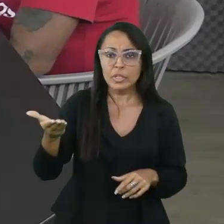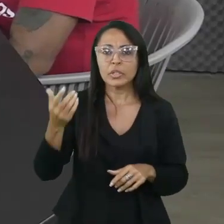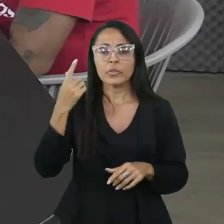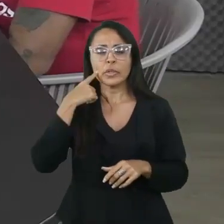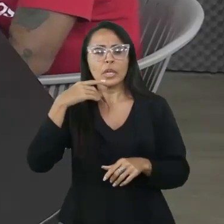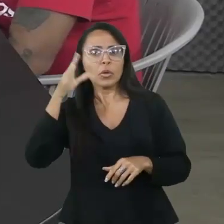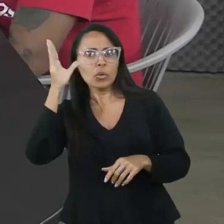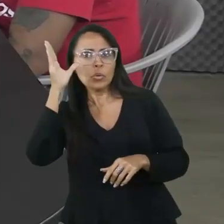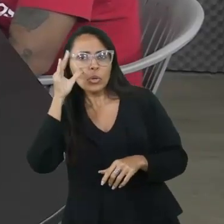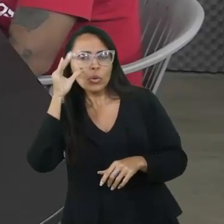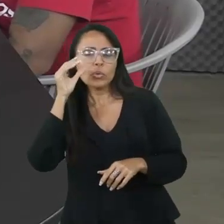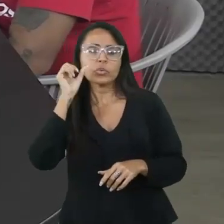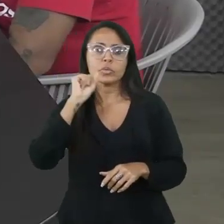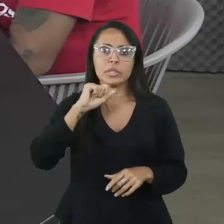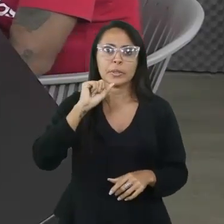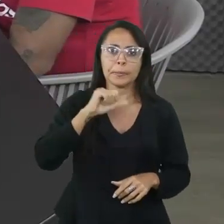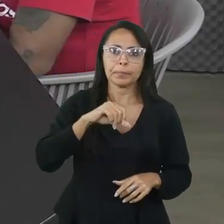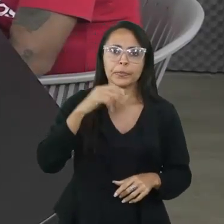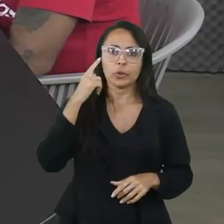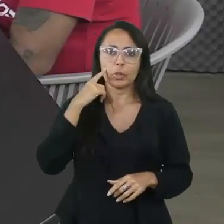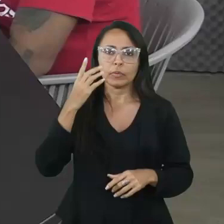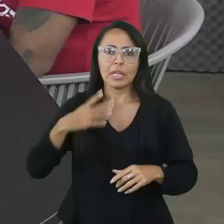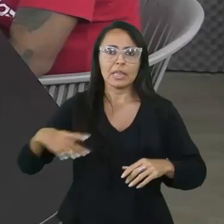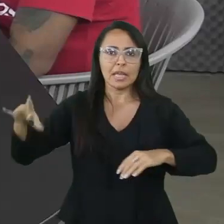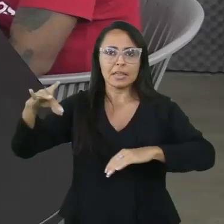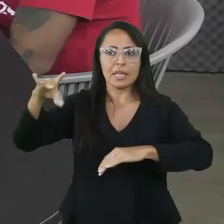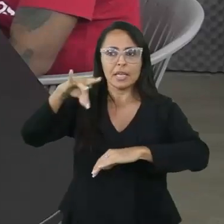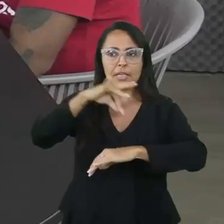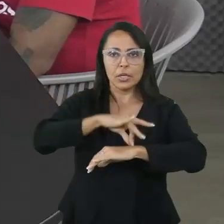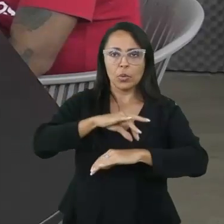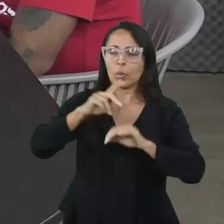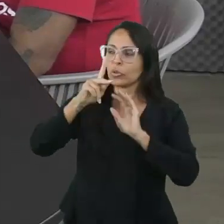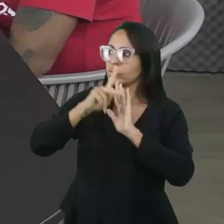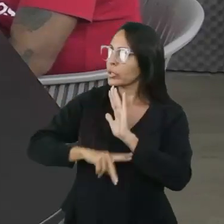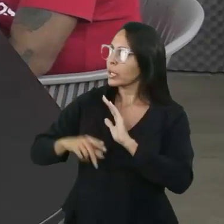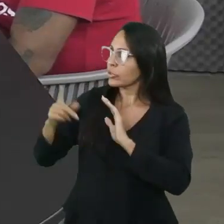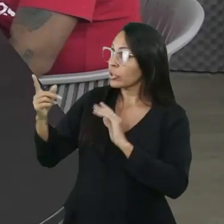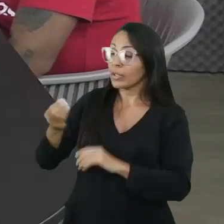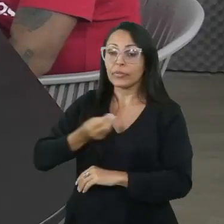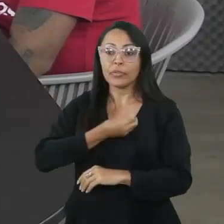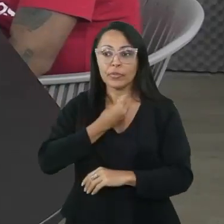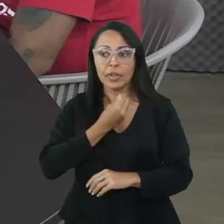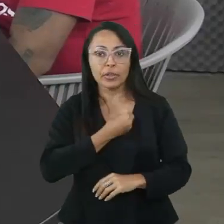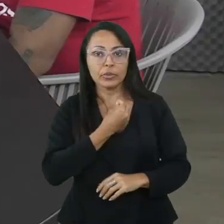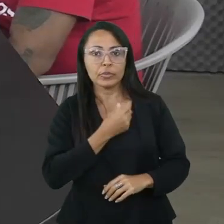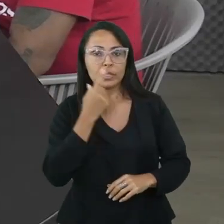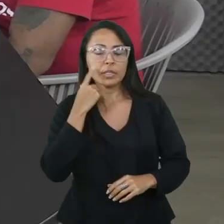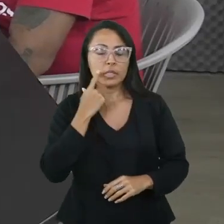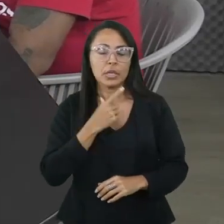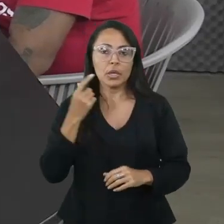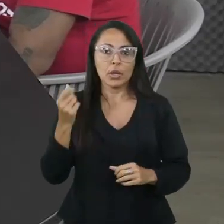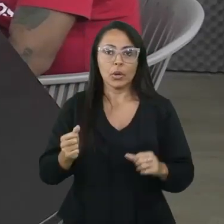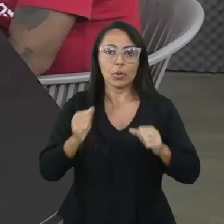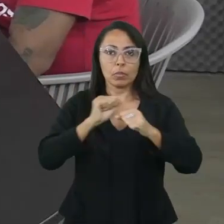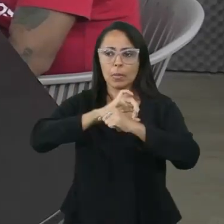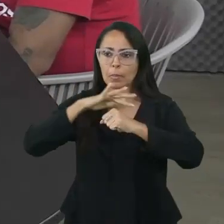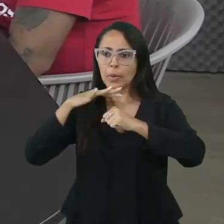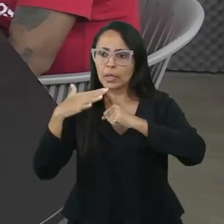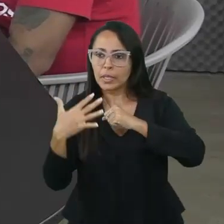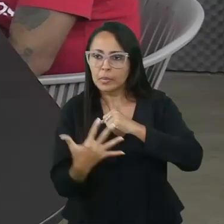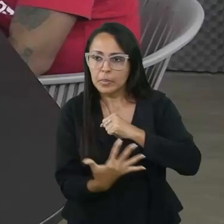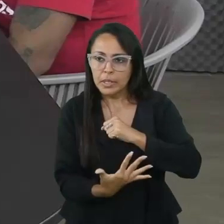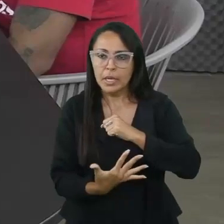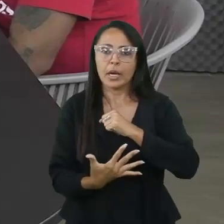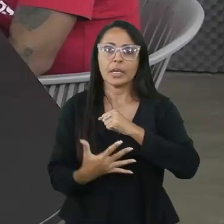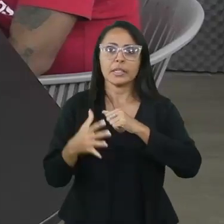curioso com aquela coisa da dengue, né? Que você falou, porque a gente está vivendo uma pandemia a nível de Américas, não